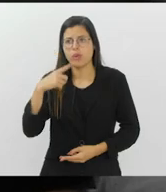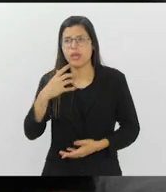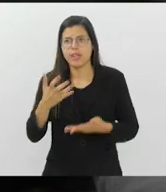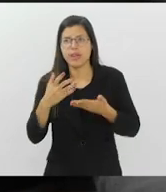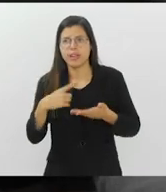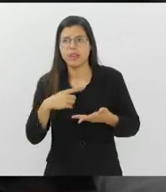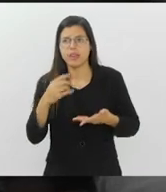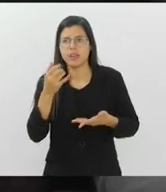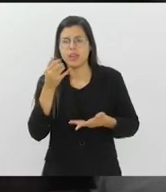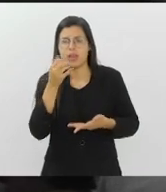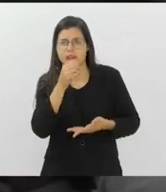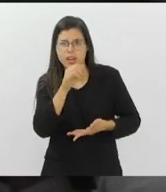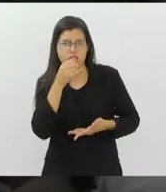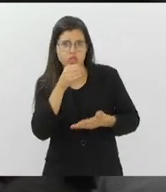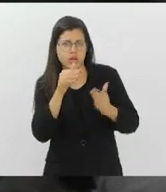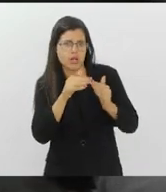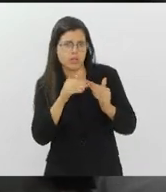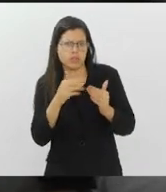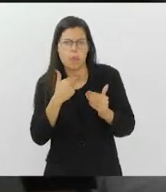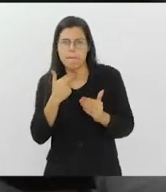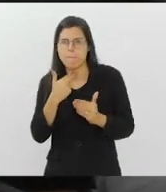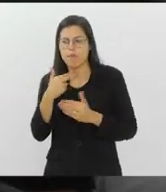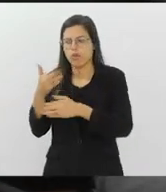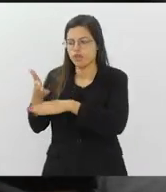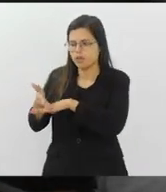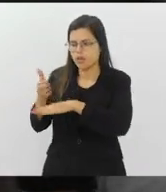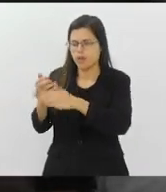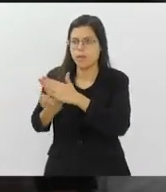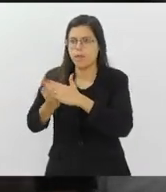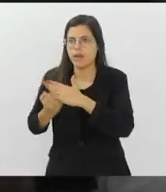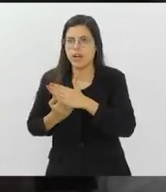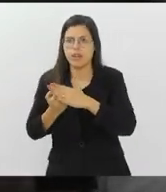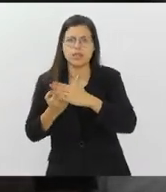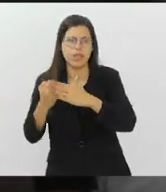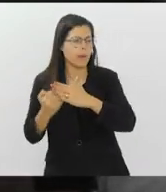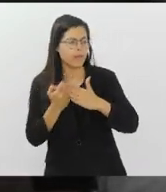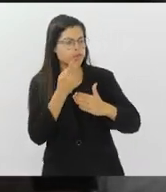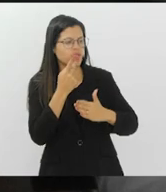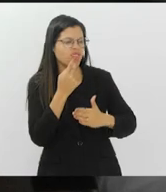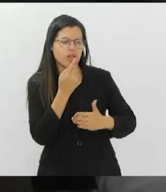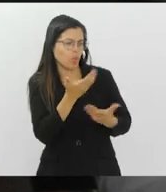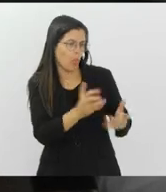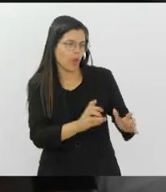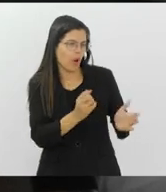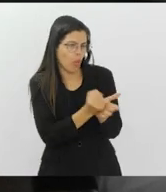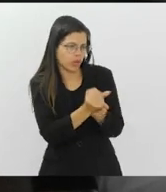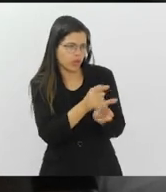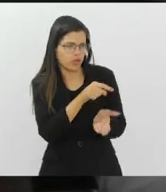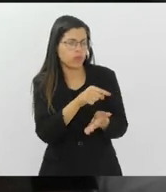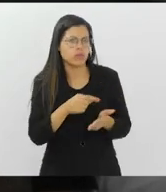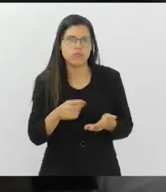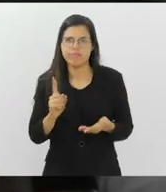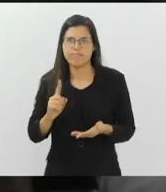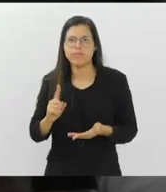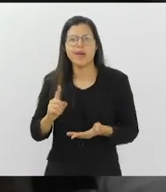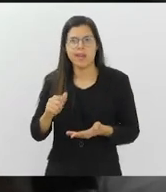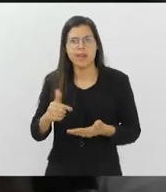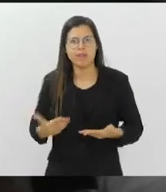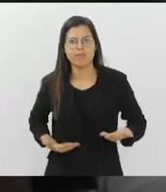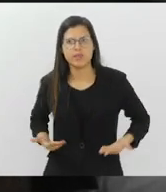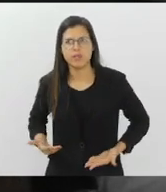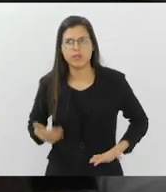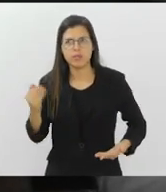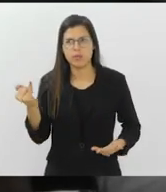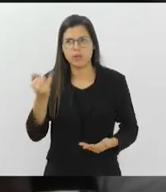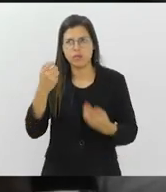chegar na fornecedora de luz e receber o diabo, com você eu não quero contratar. Não, isso é um serviço essencial. Eles precisam